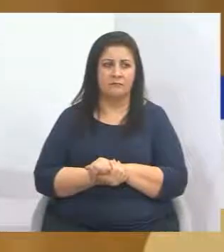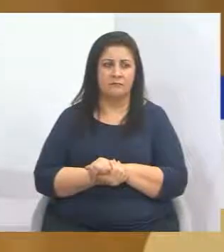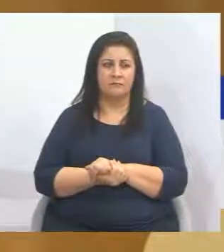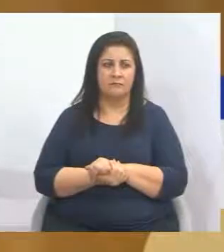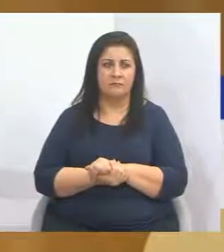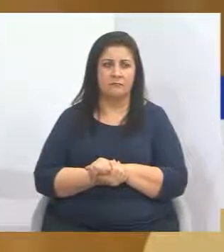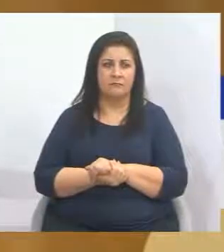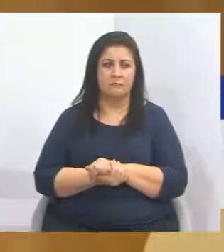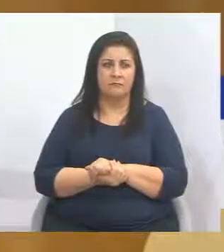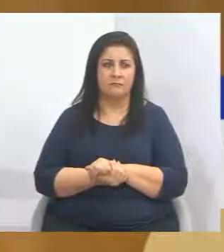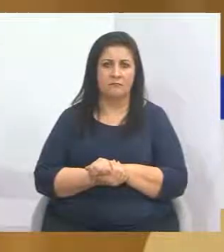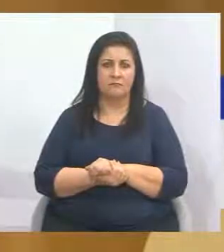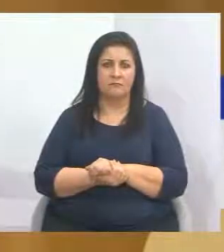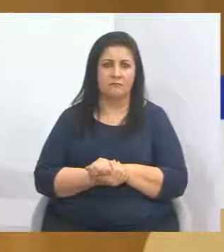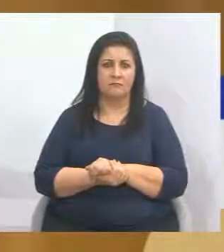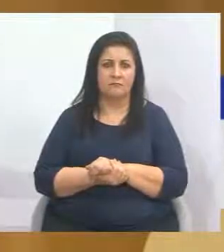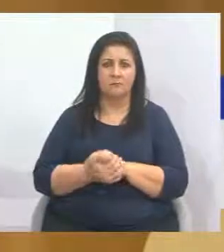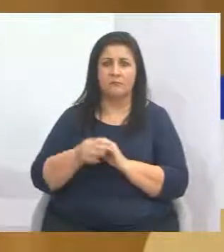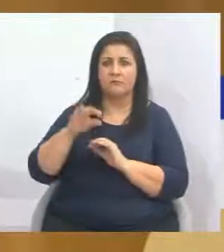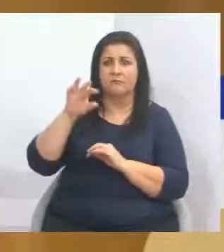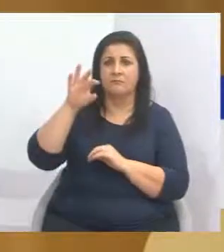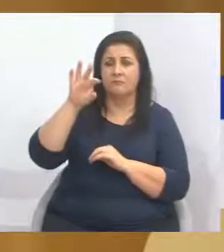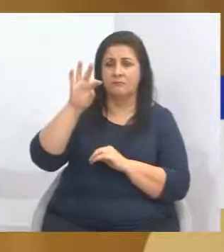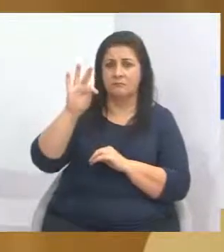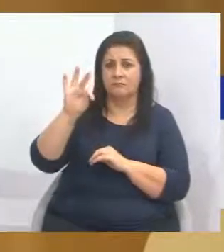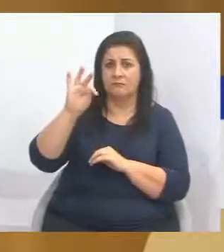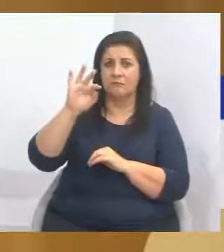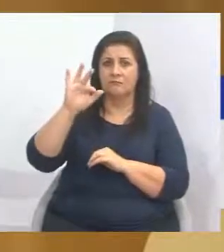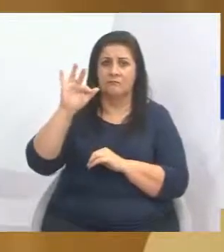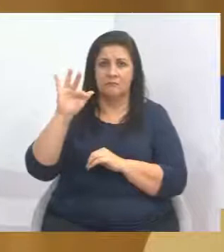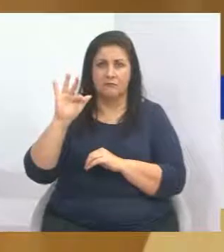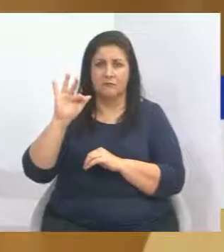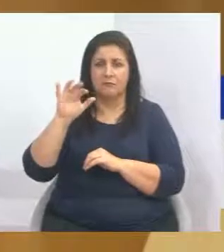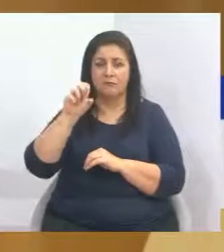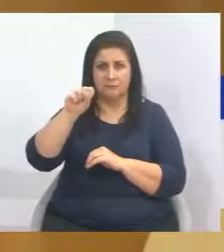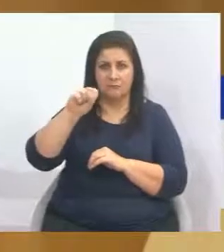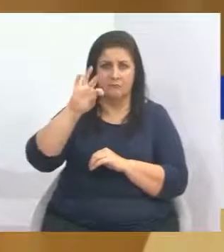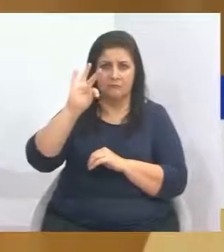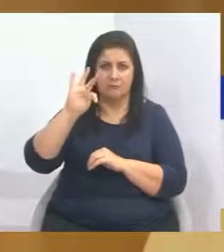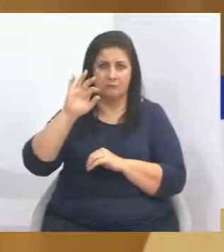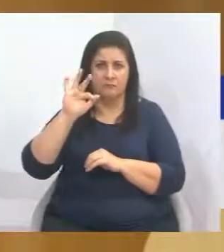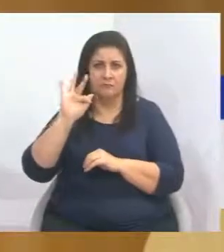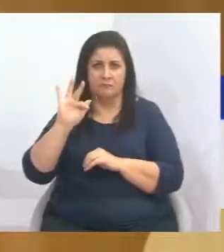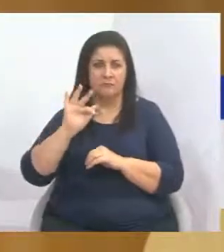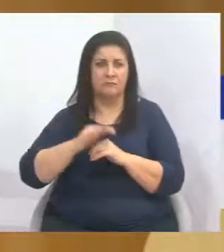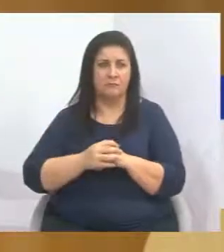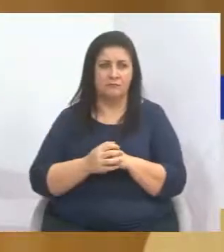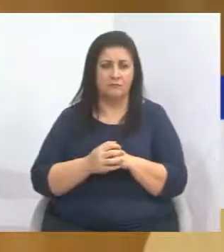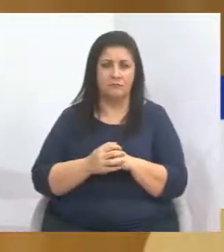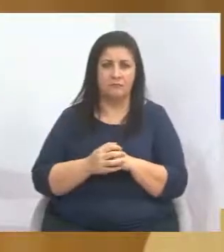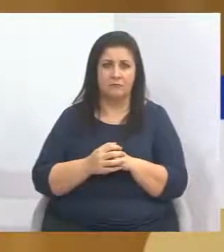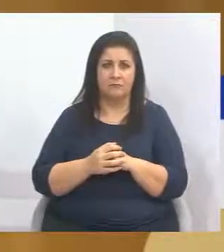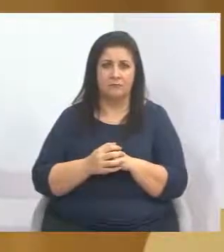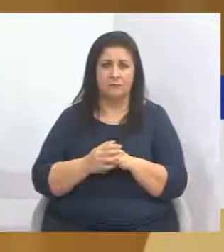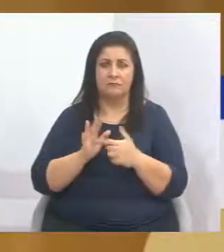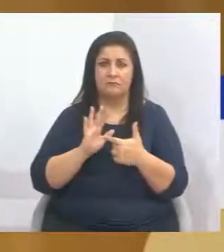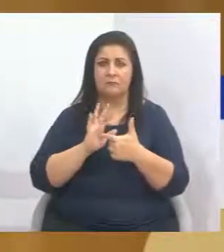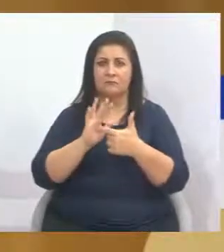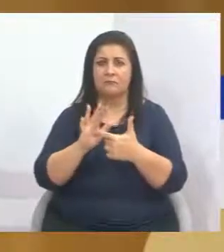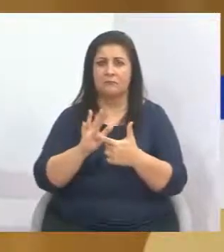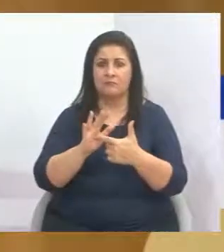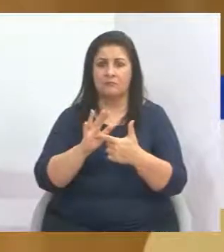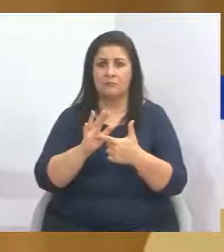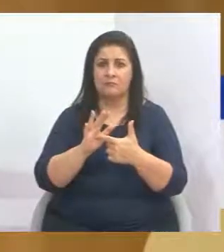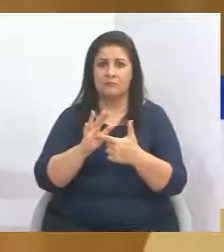O Egrégio Superior Tribunal Federal possui entendimentos em defesa do princípio da livre iniciativa e da concorrência de